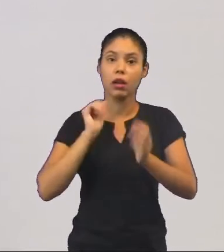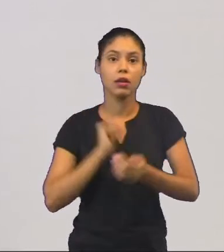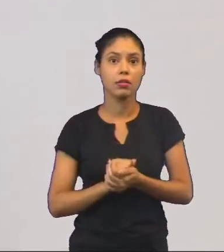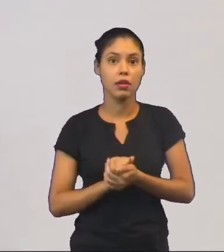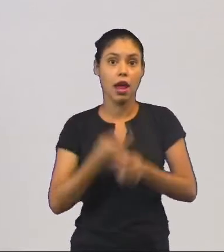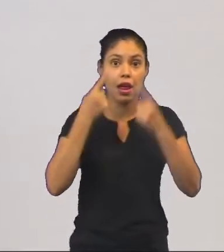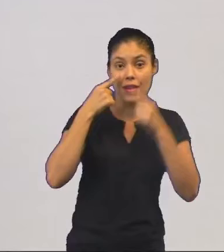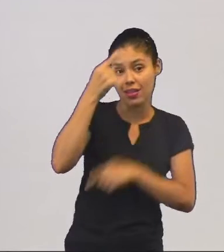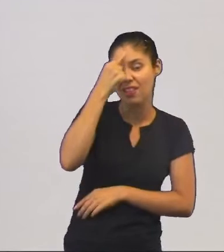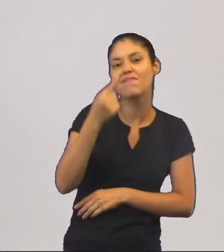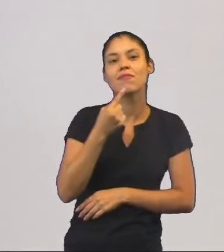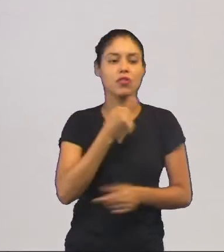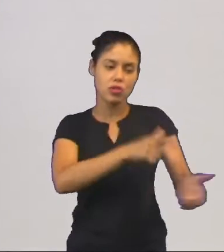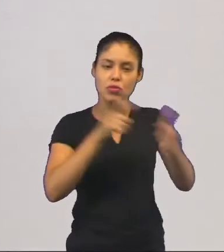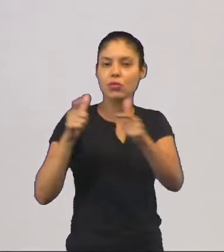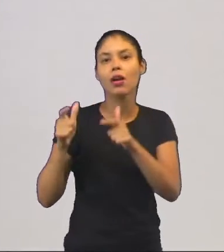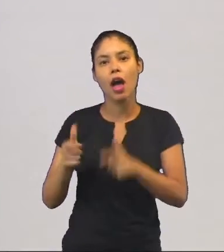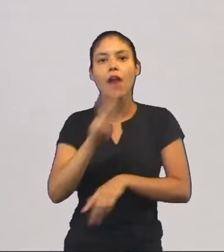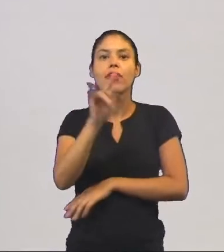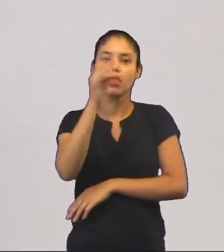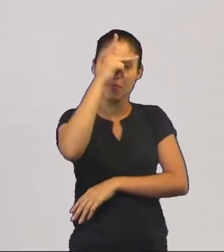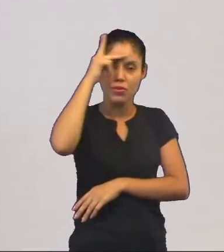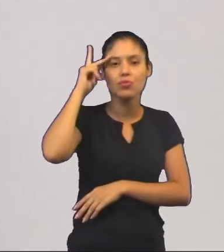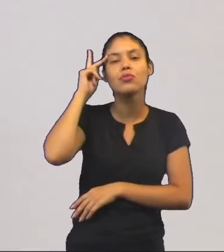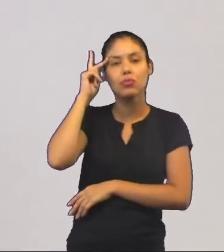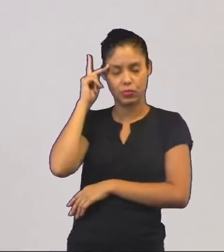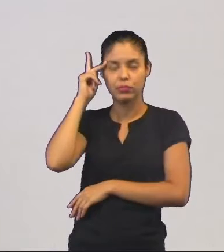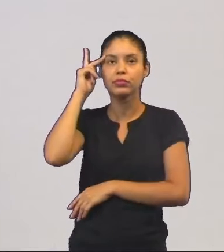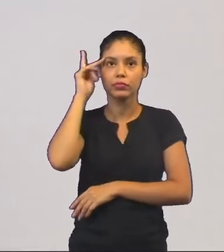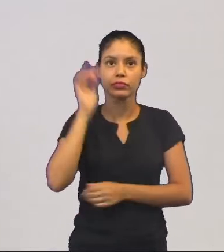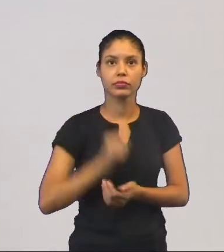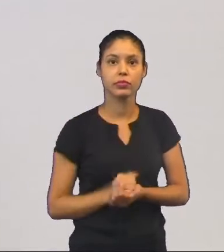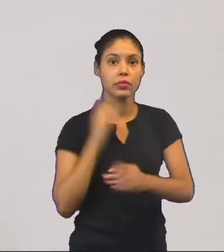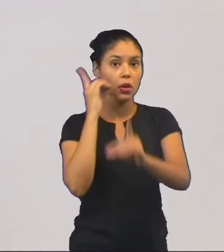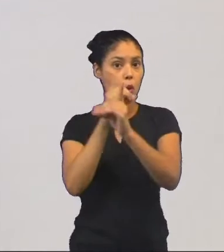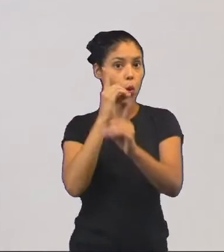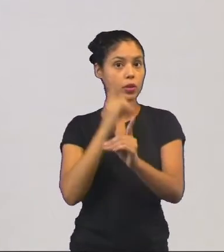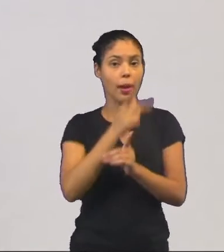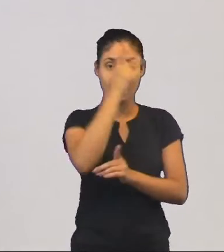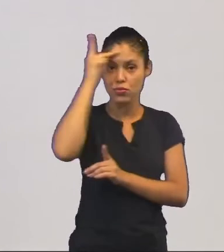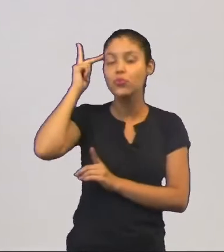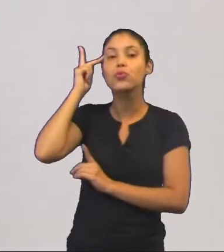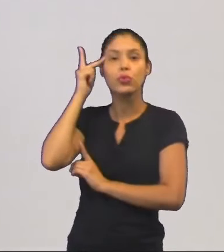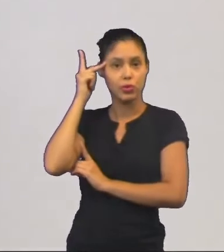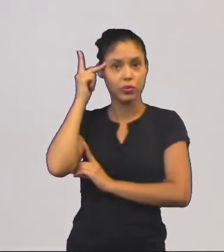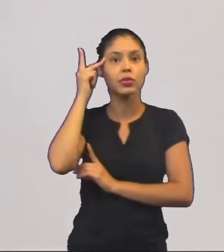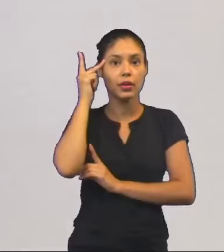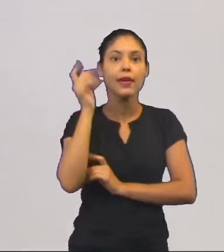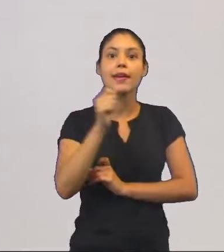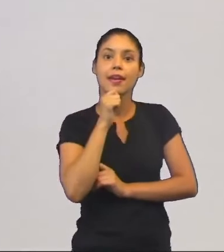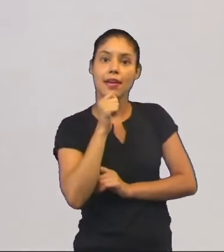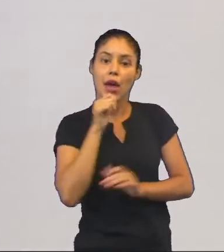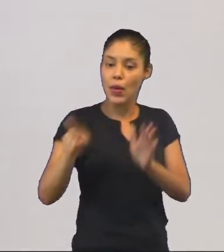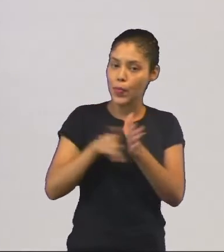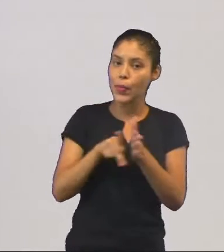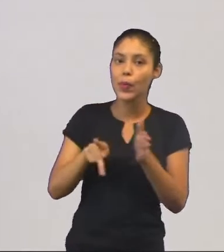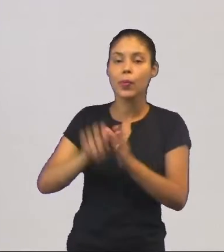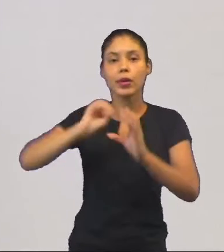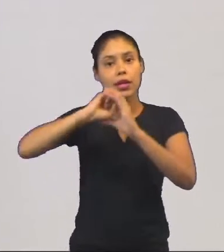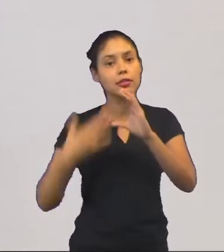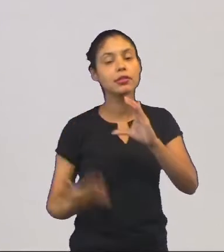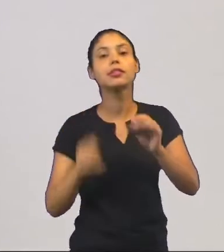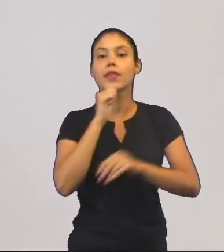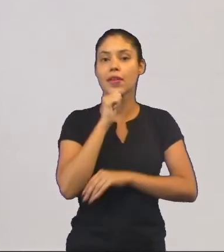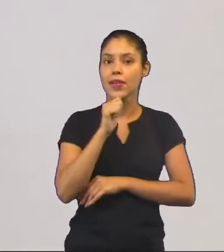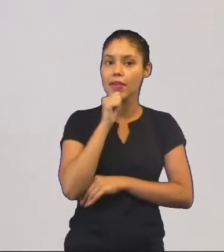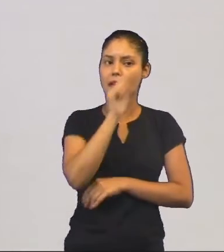nesses cenários nós vamos ter pessoas, nós vamos identificar pessoas que pelas suas próprias